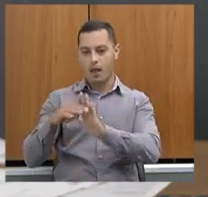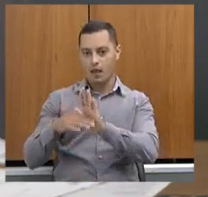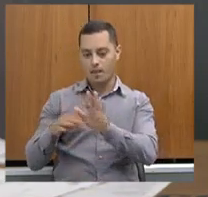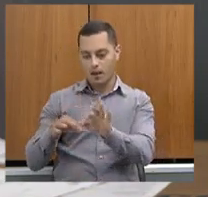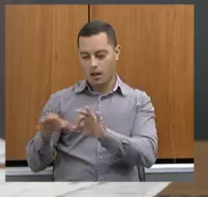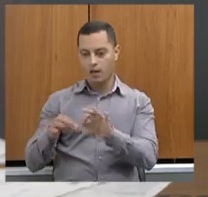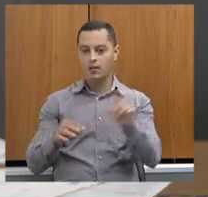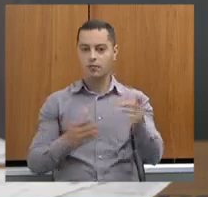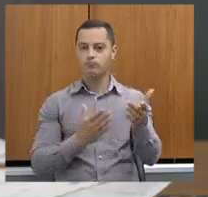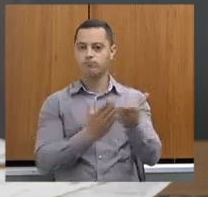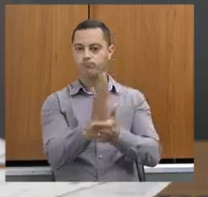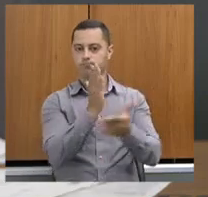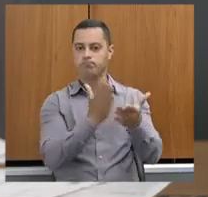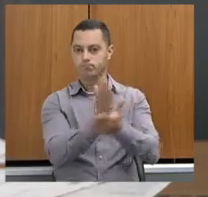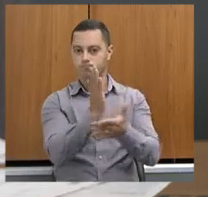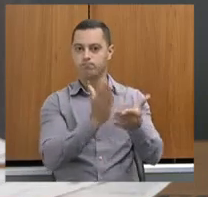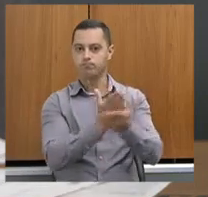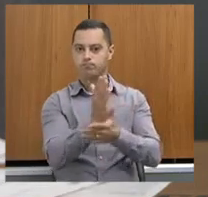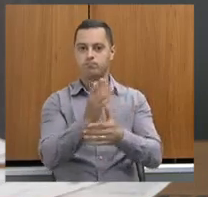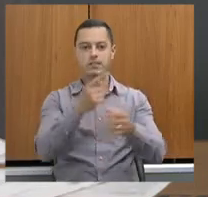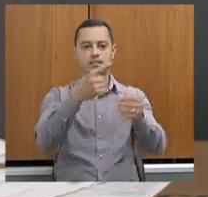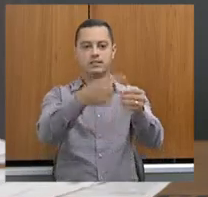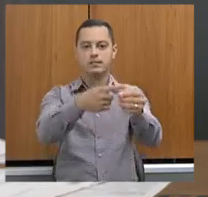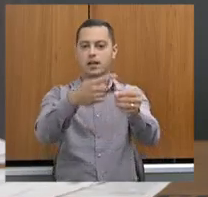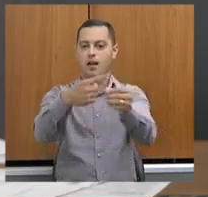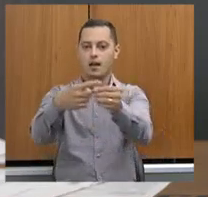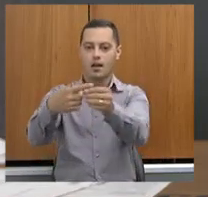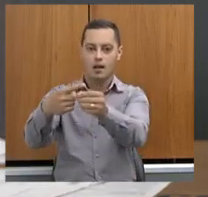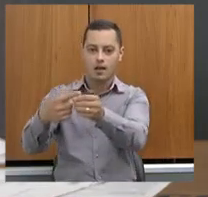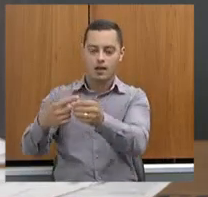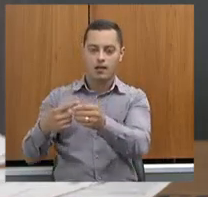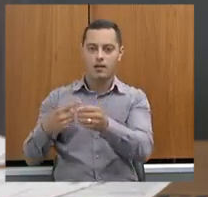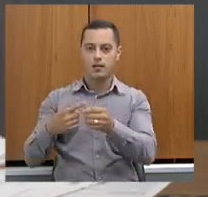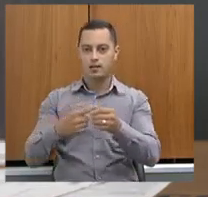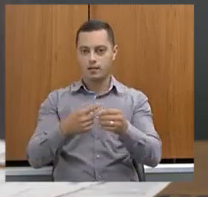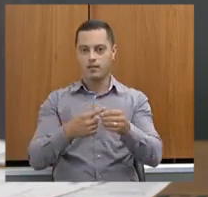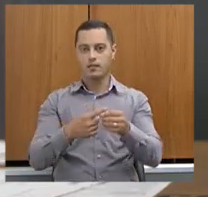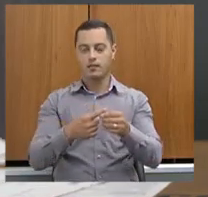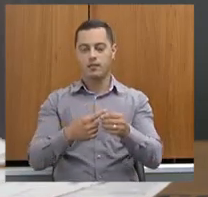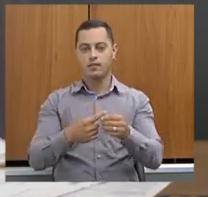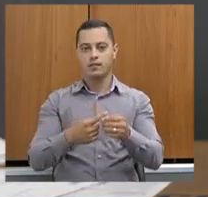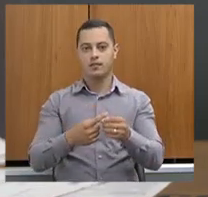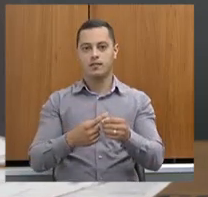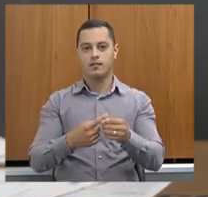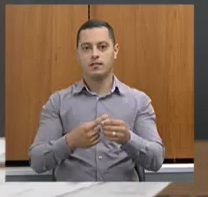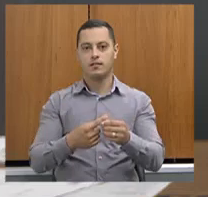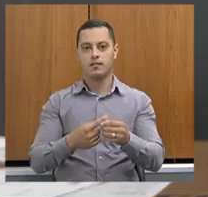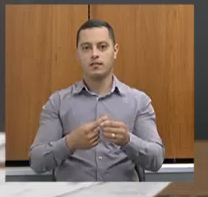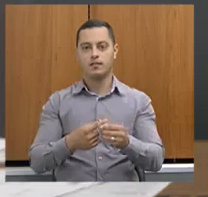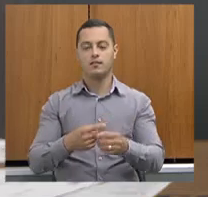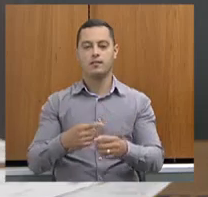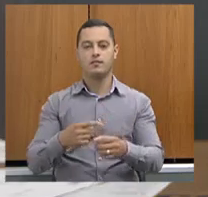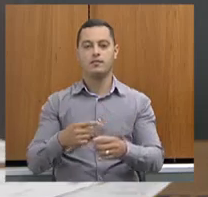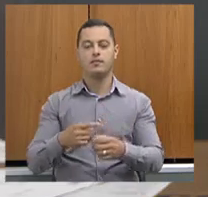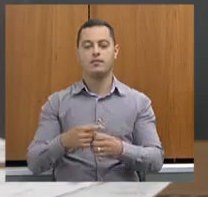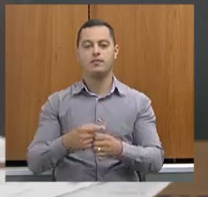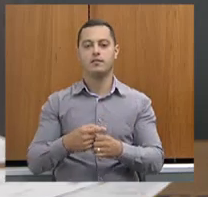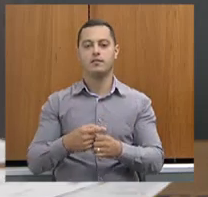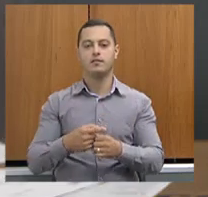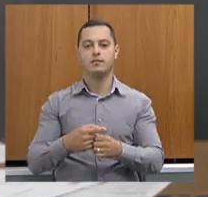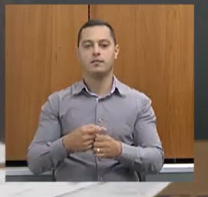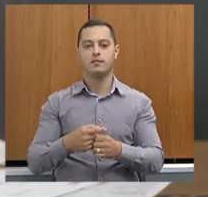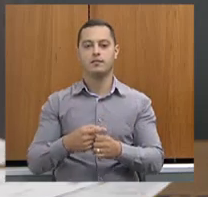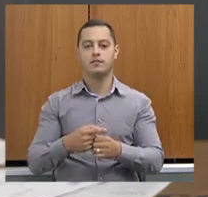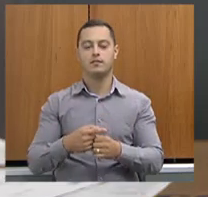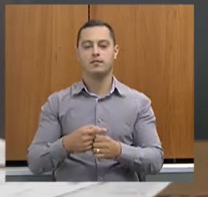em Araçuaí em Almenara mas também Cataguases mas também em Machado no sul